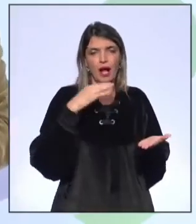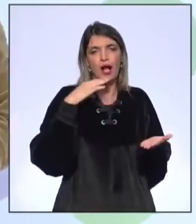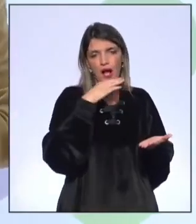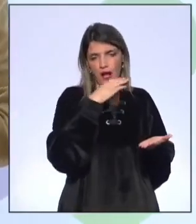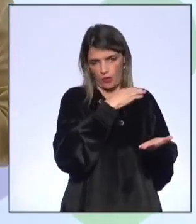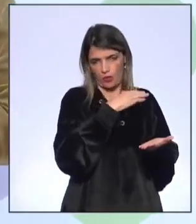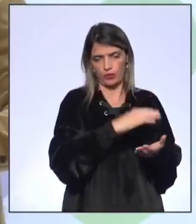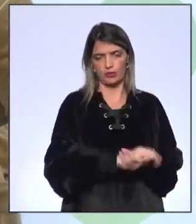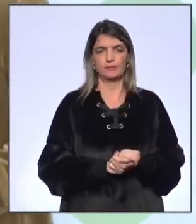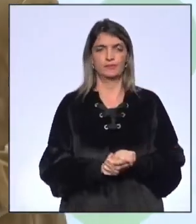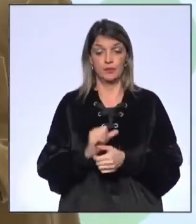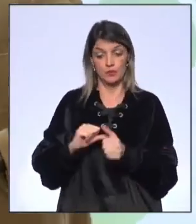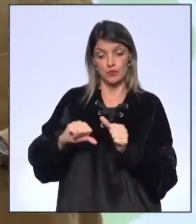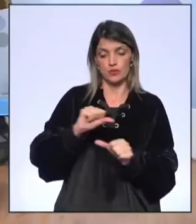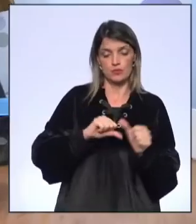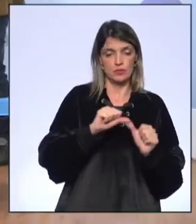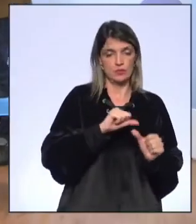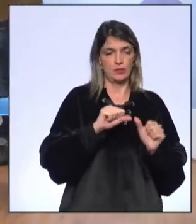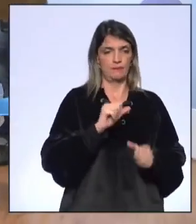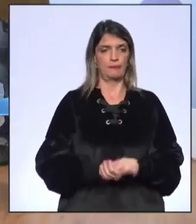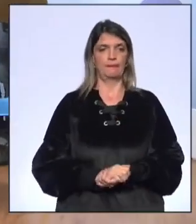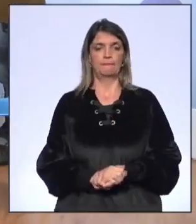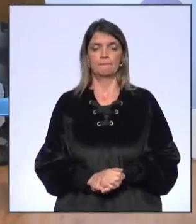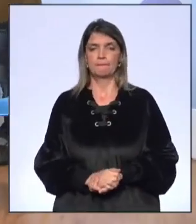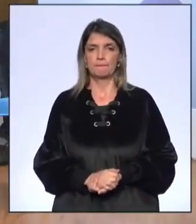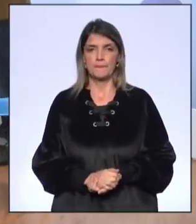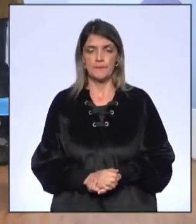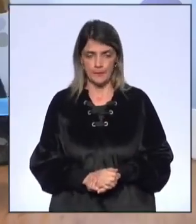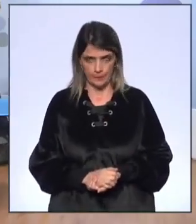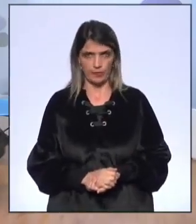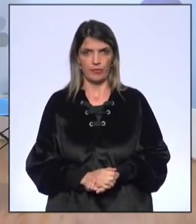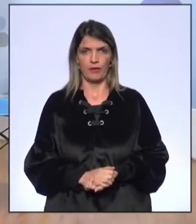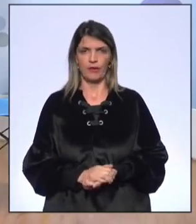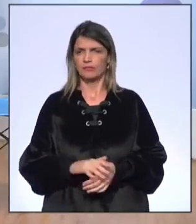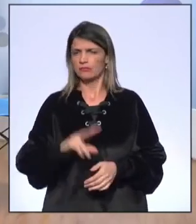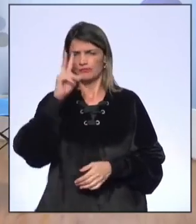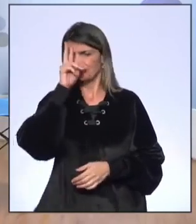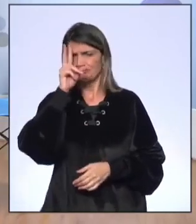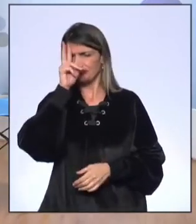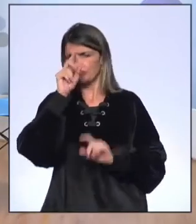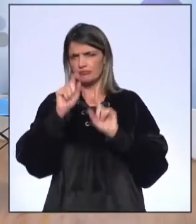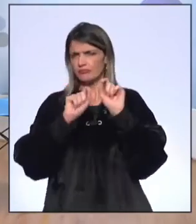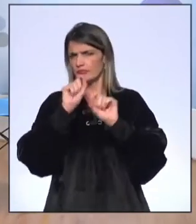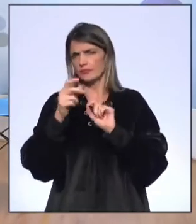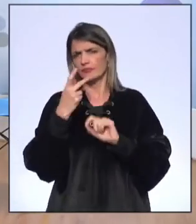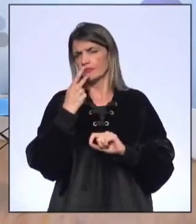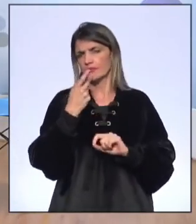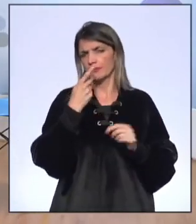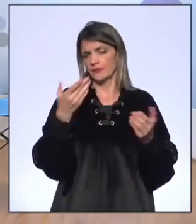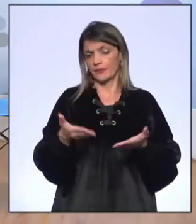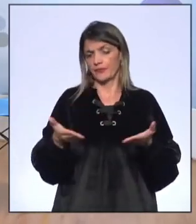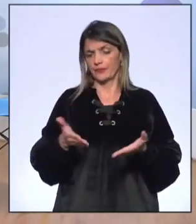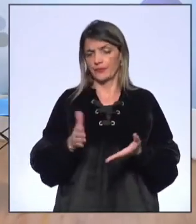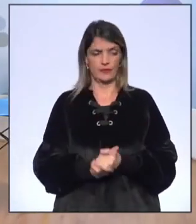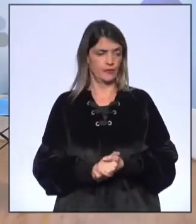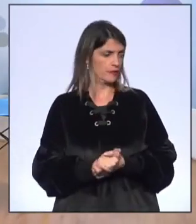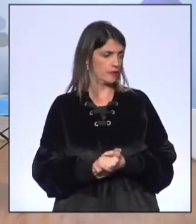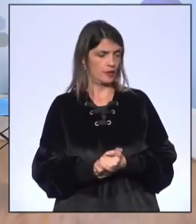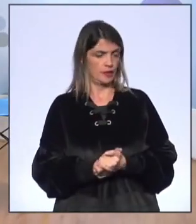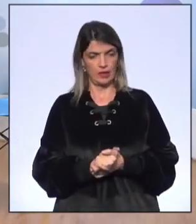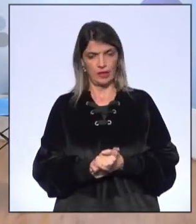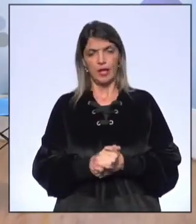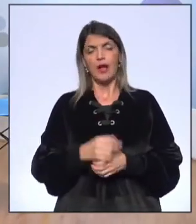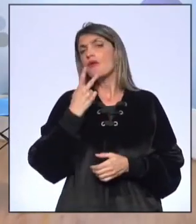para outro. E aí, cara, como é que tá? Giba, só para recapitular aqui o que a gente está dizendo, Isso. Então eu queria que